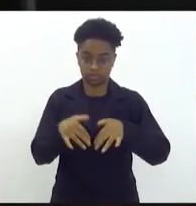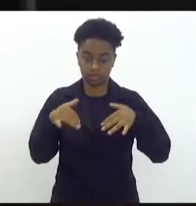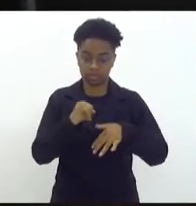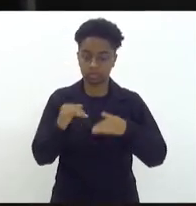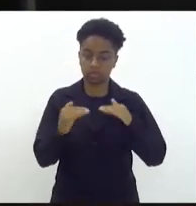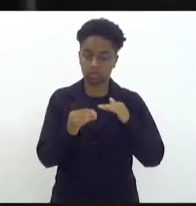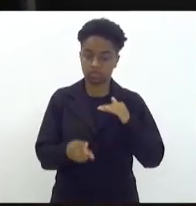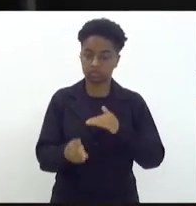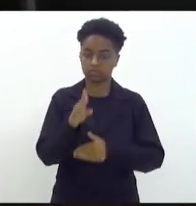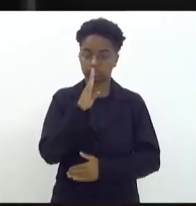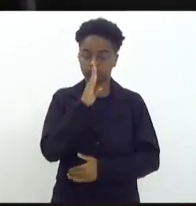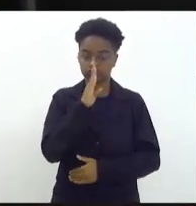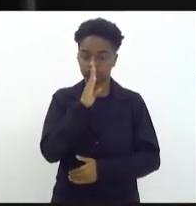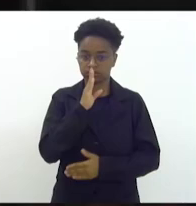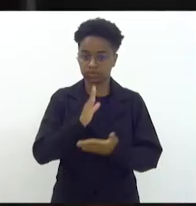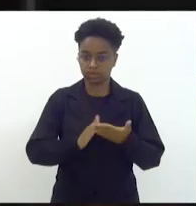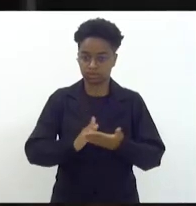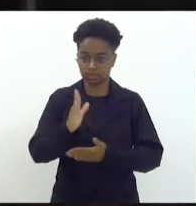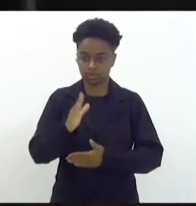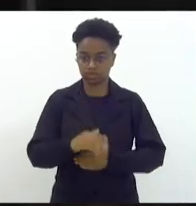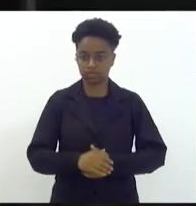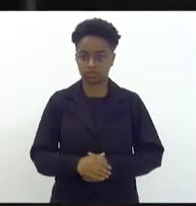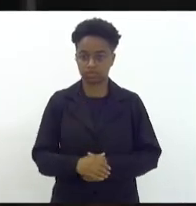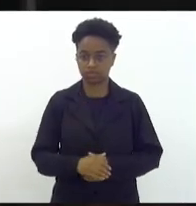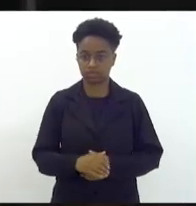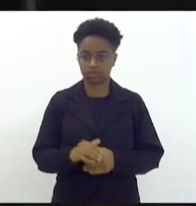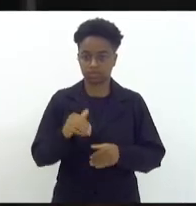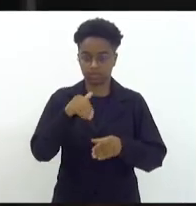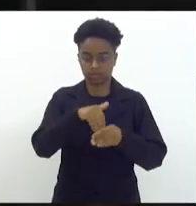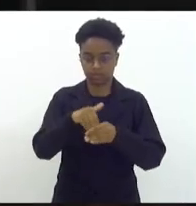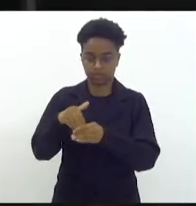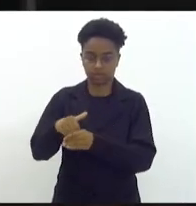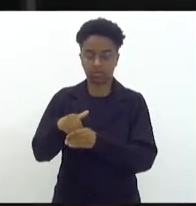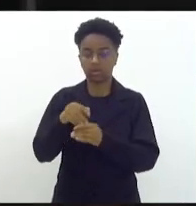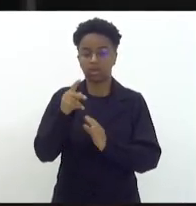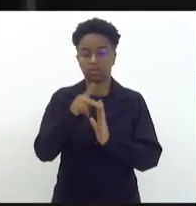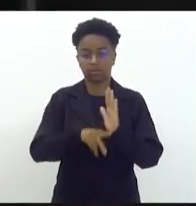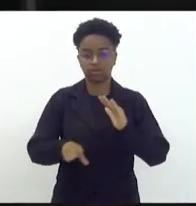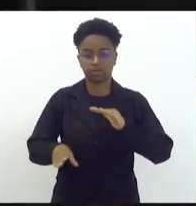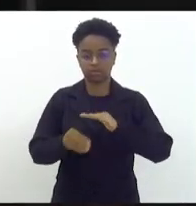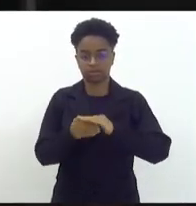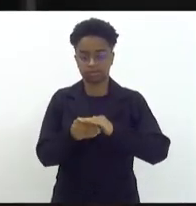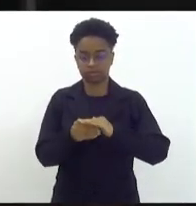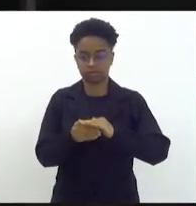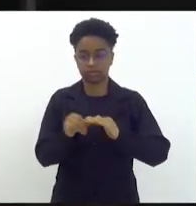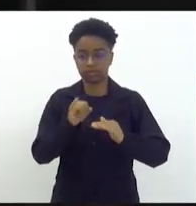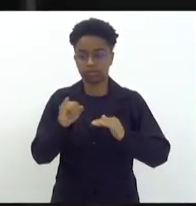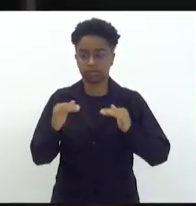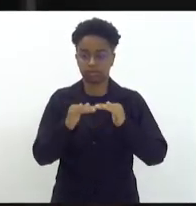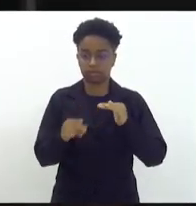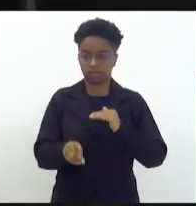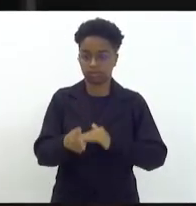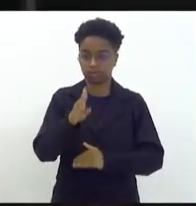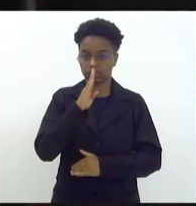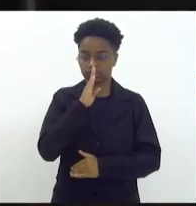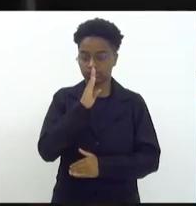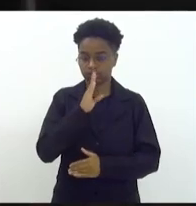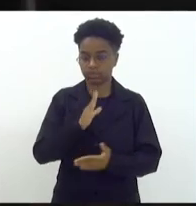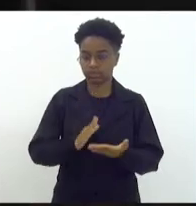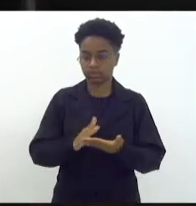senhores que aprovam, permaneçam como estão. Aprovado. Em votação, o projeto assim emendado. Os senhores que aprovam, permaneçam como estão.